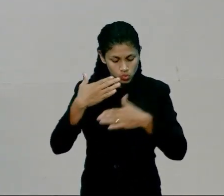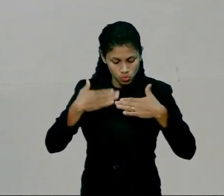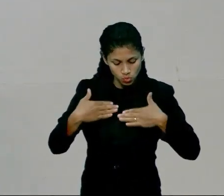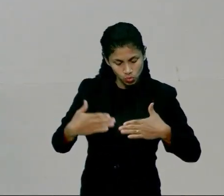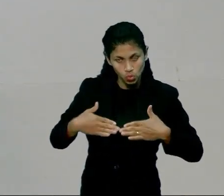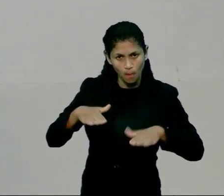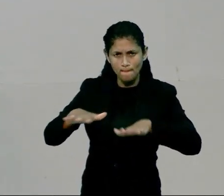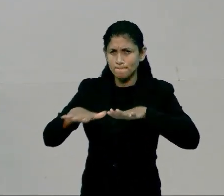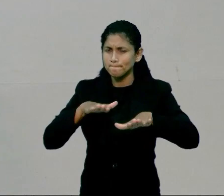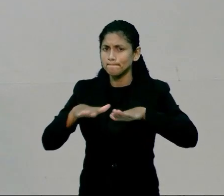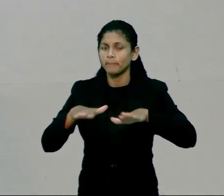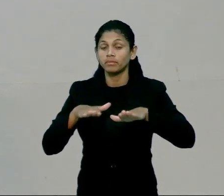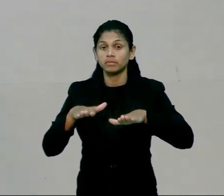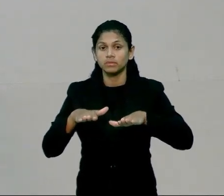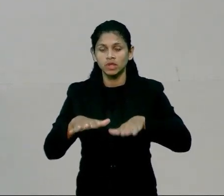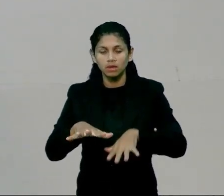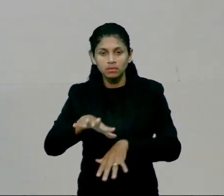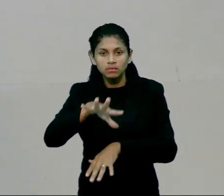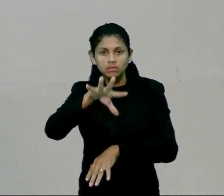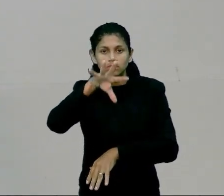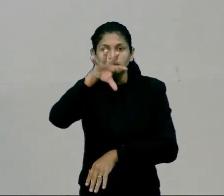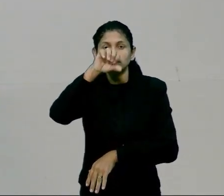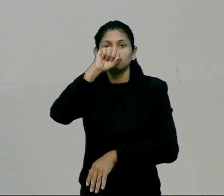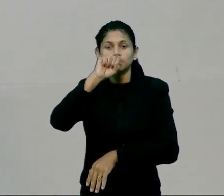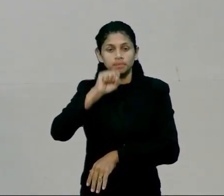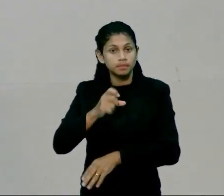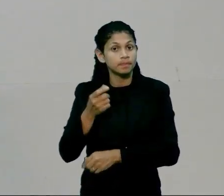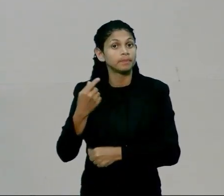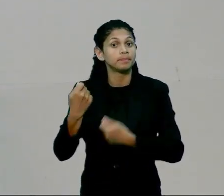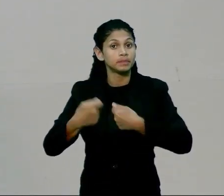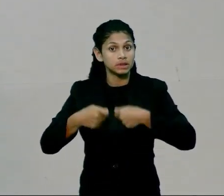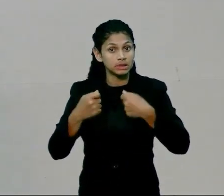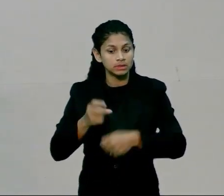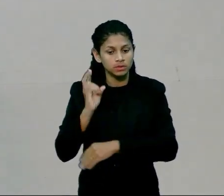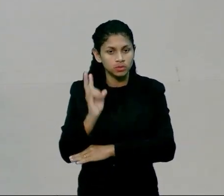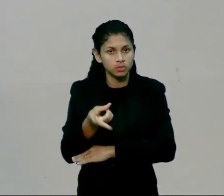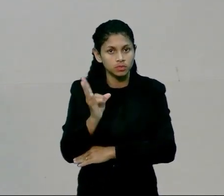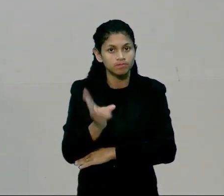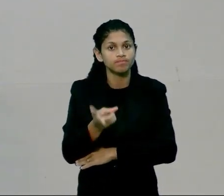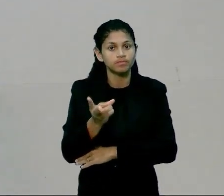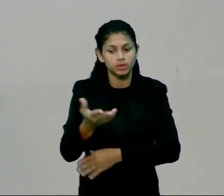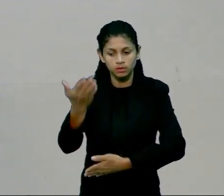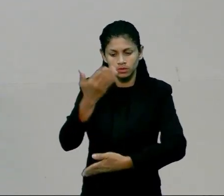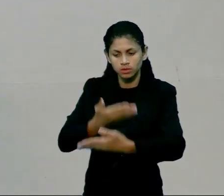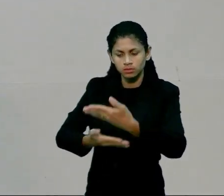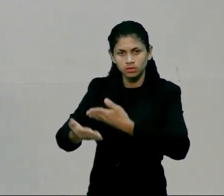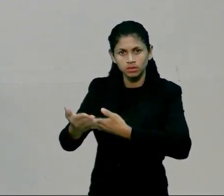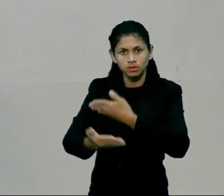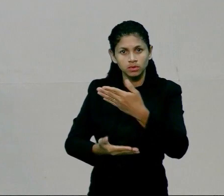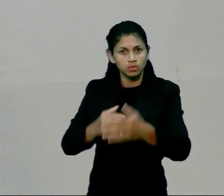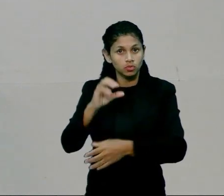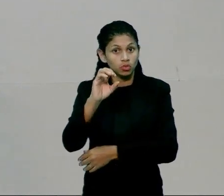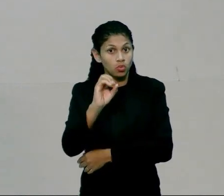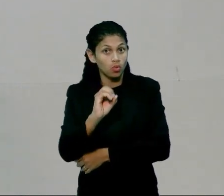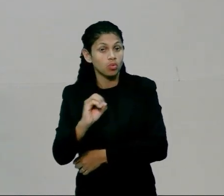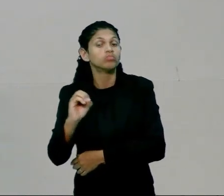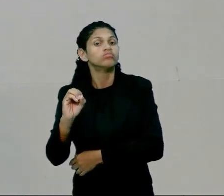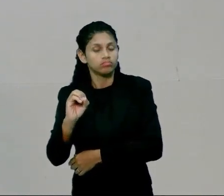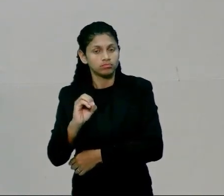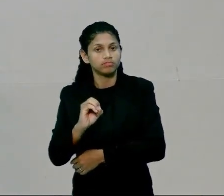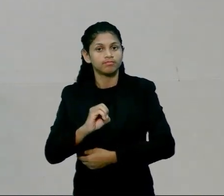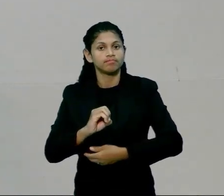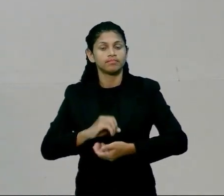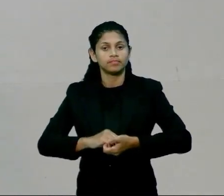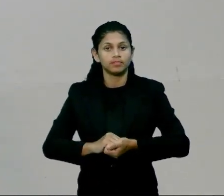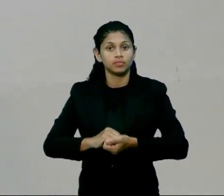em que a respiração ela seja constante para que eu possa ter essa troca gasosa e isso possa gerar um desgaste e isso possa consumir